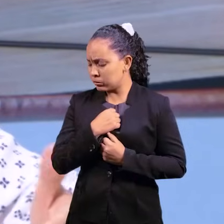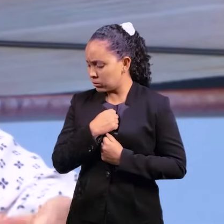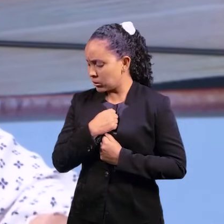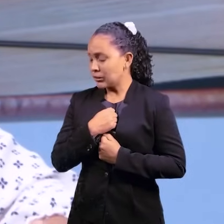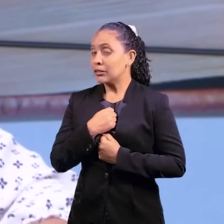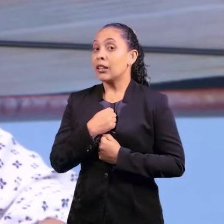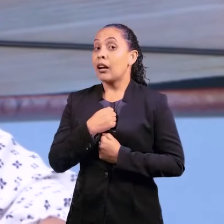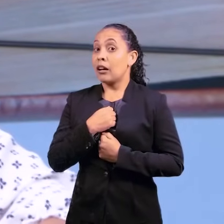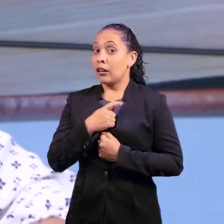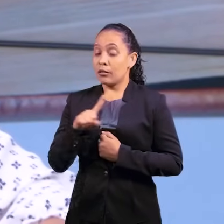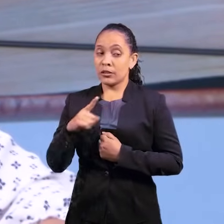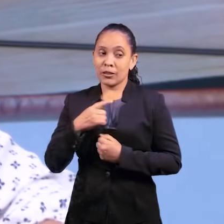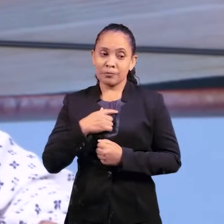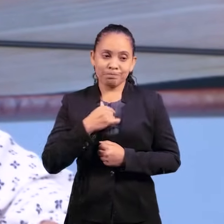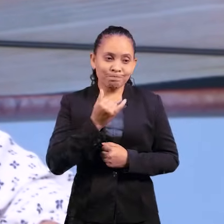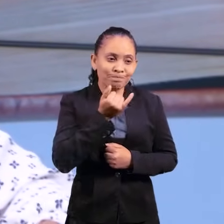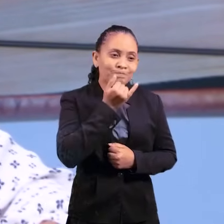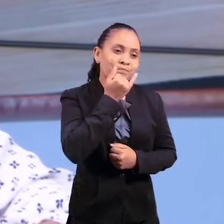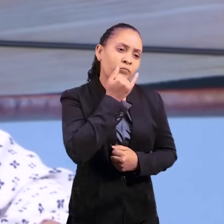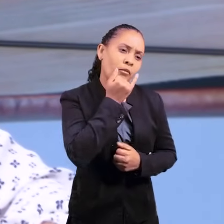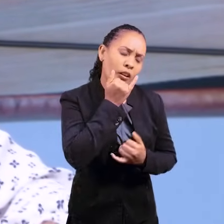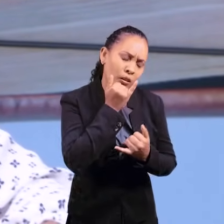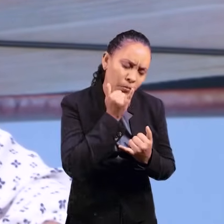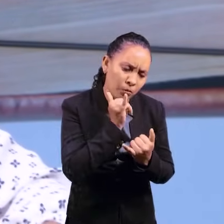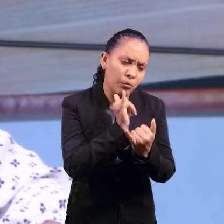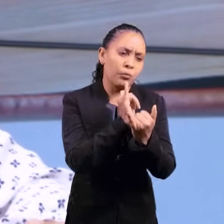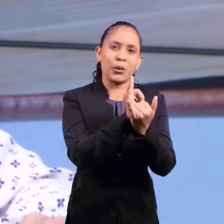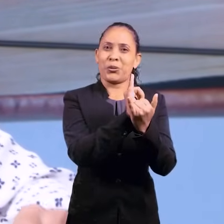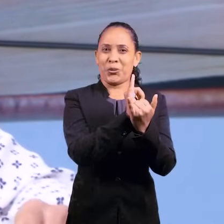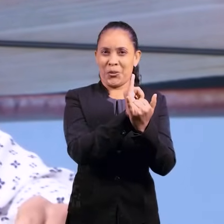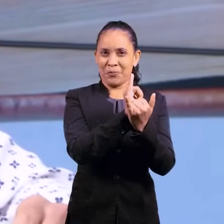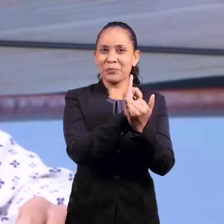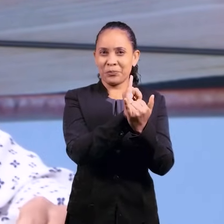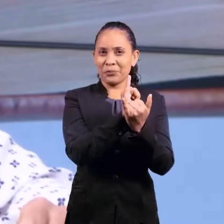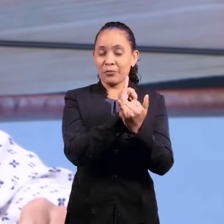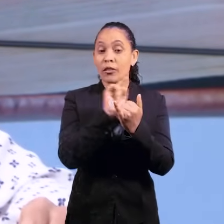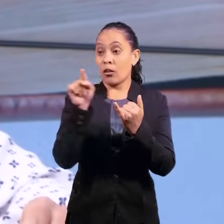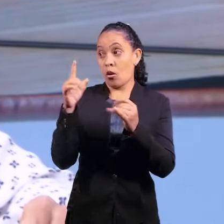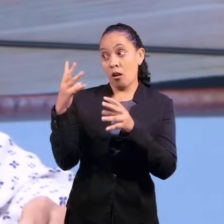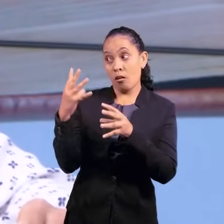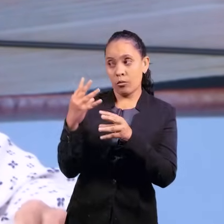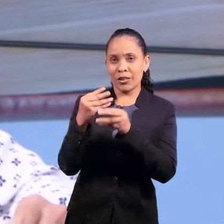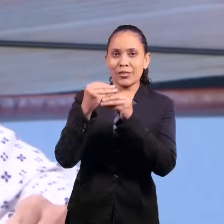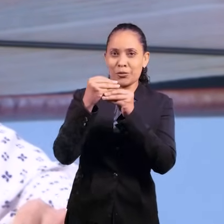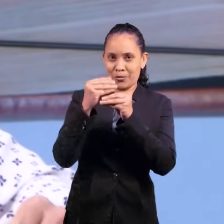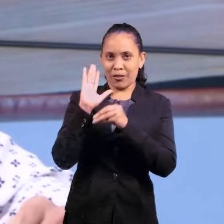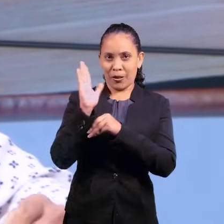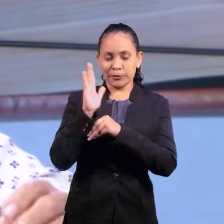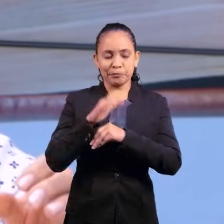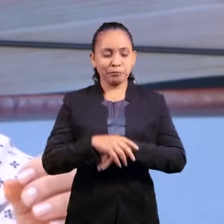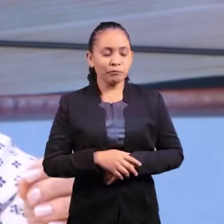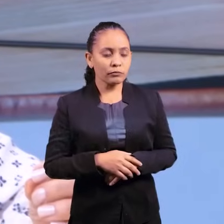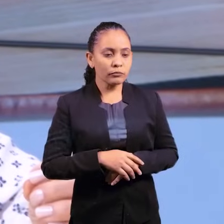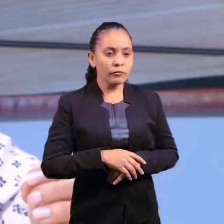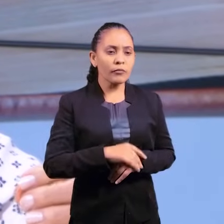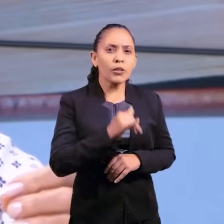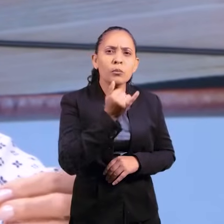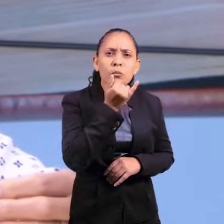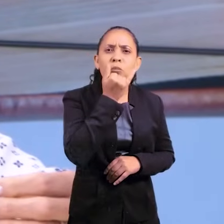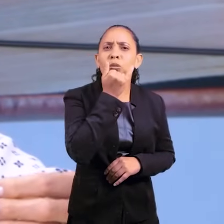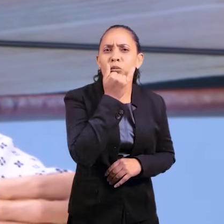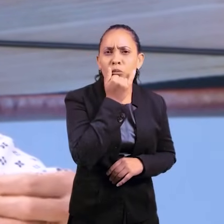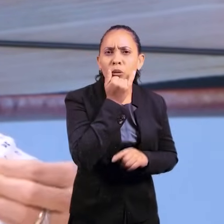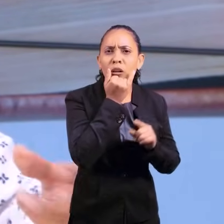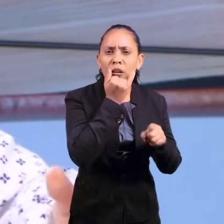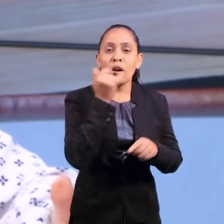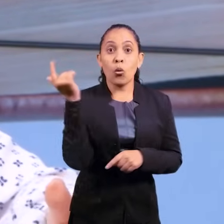dano. E quando você consegue perdoar, só uma palazinha na colocação da Cris,